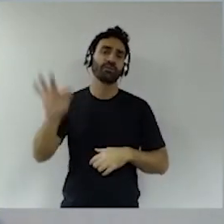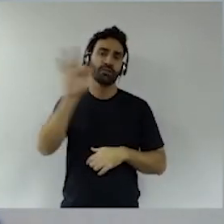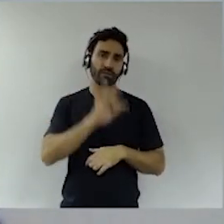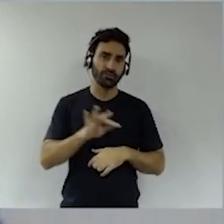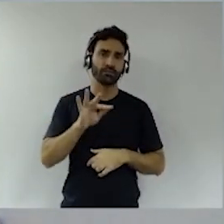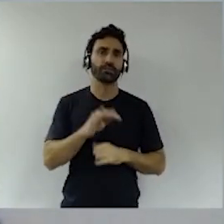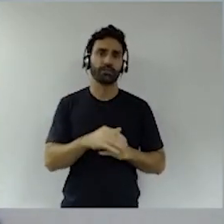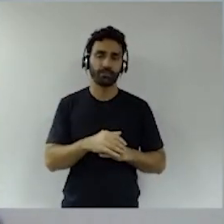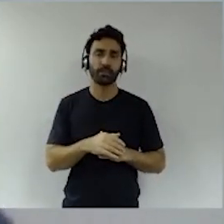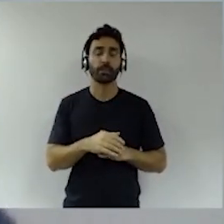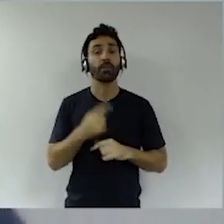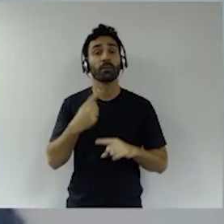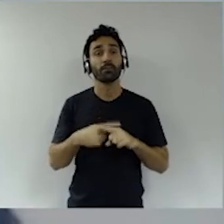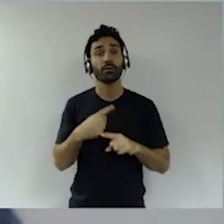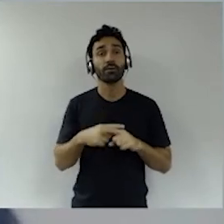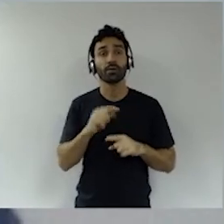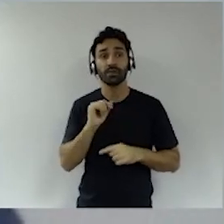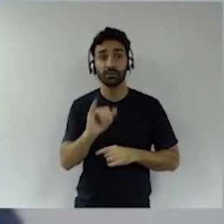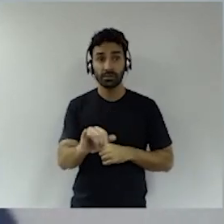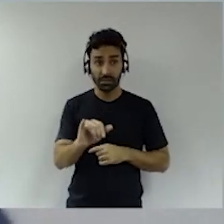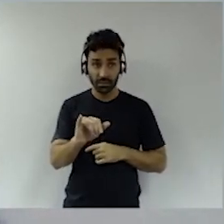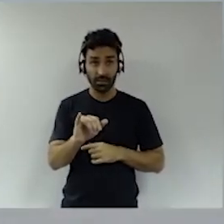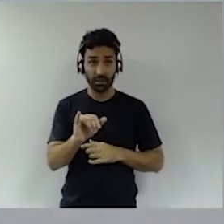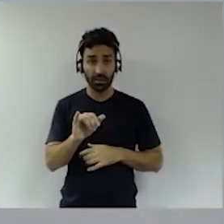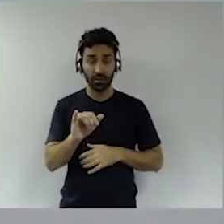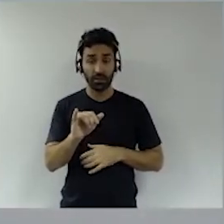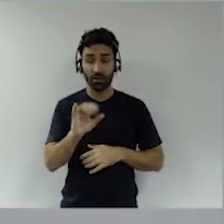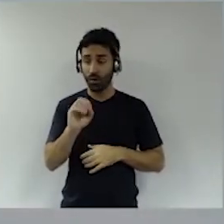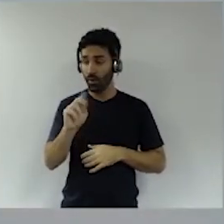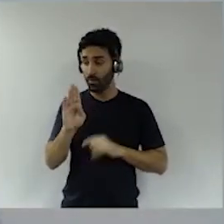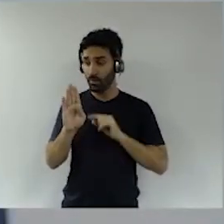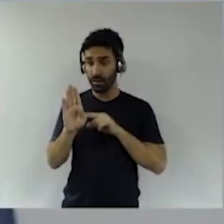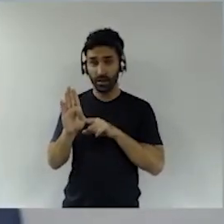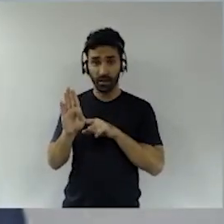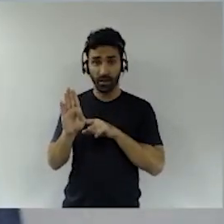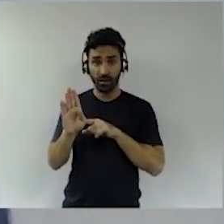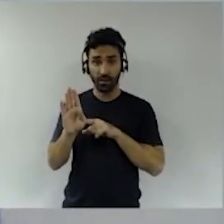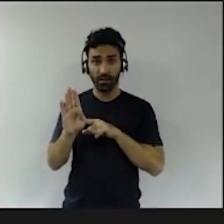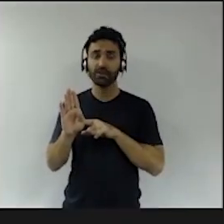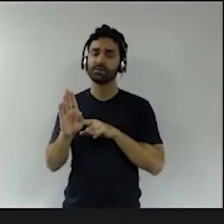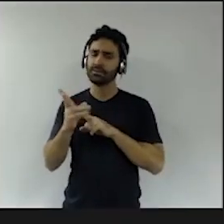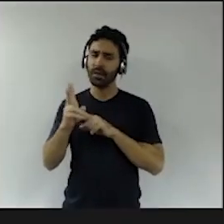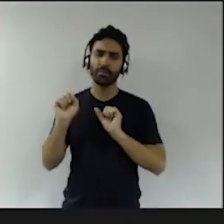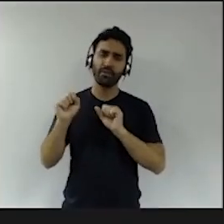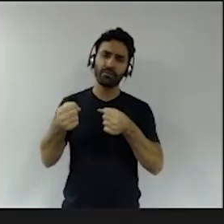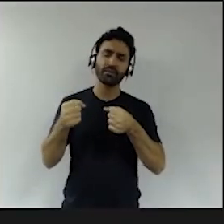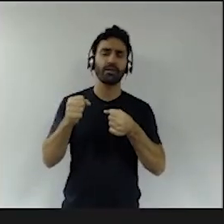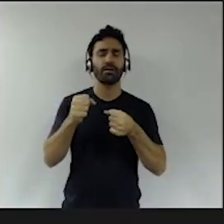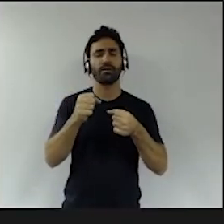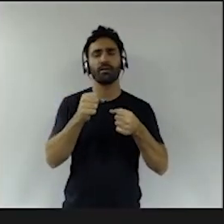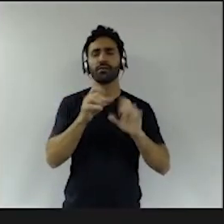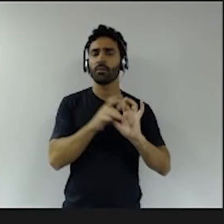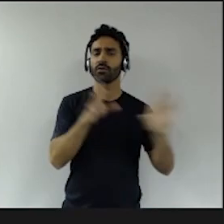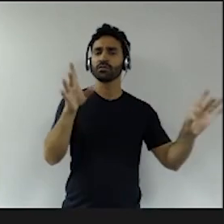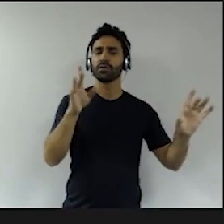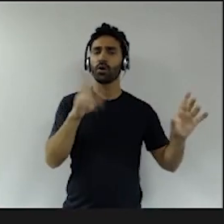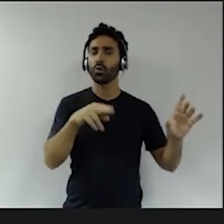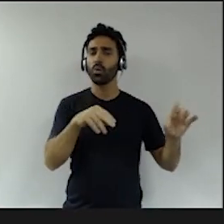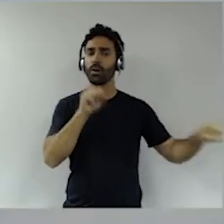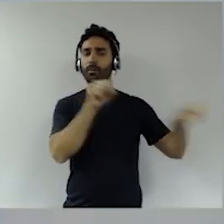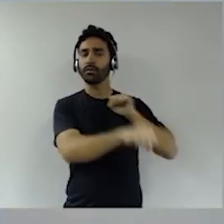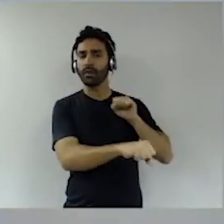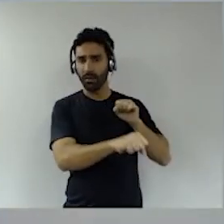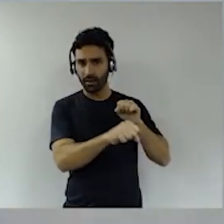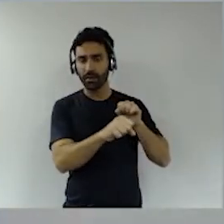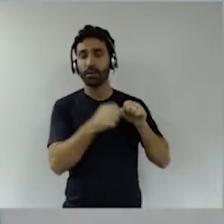dia. Porque se depender da ordem, a democracia não vai morrer nem de emboscada, nem de